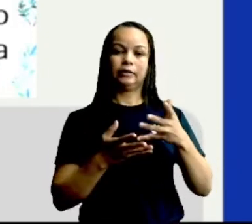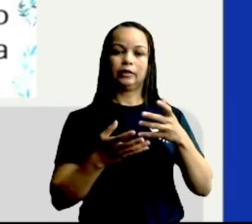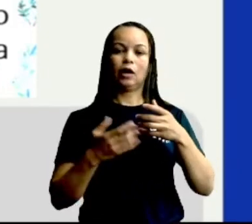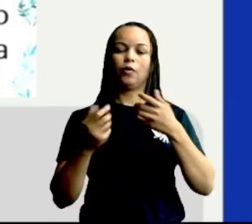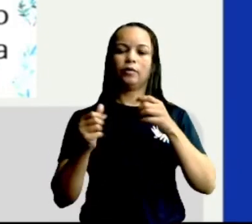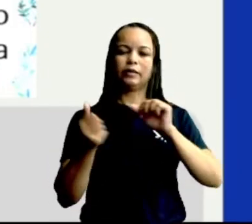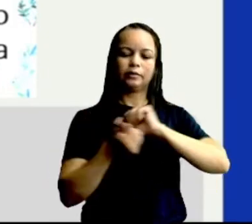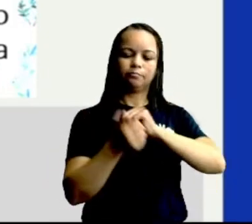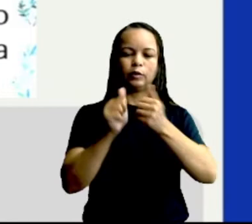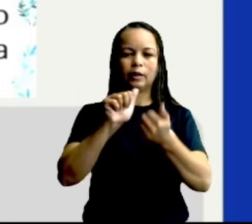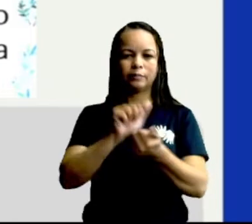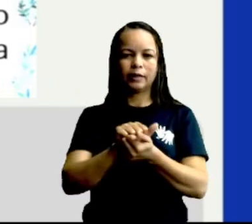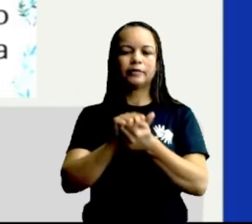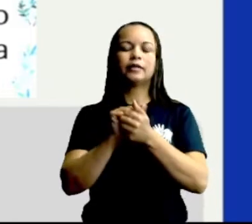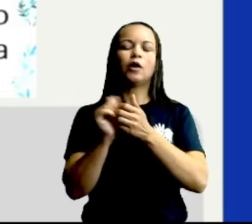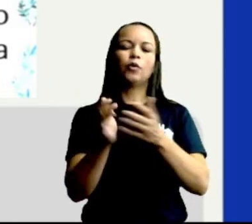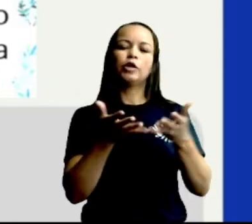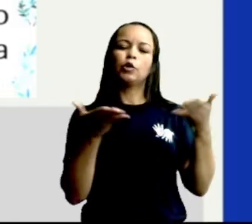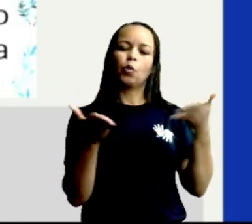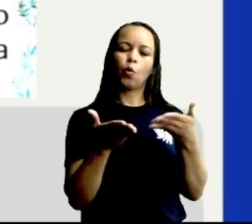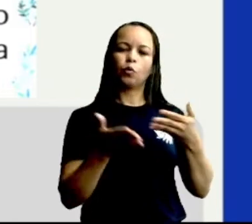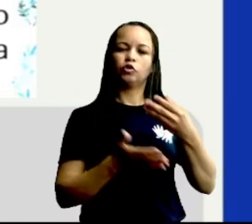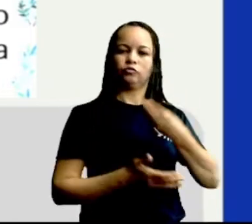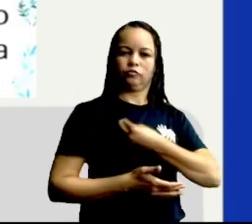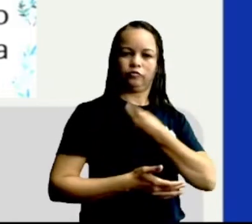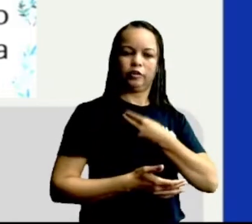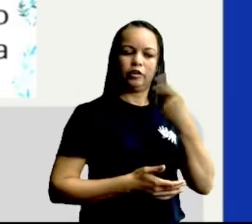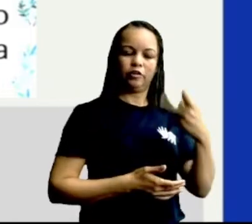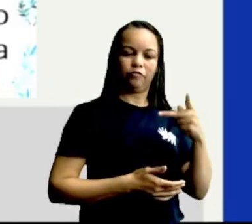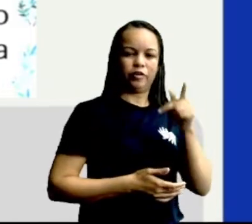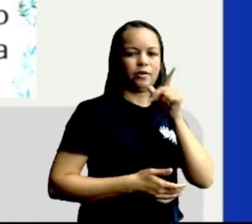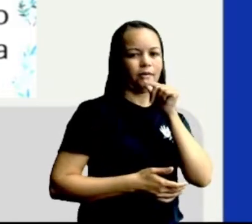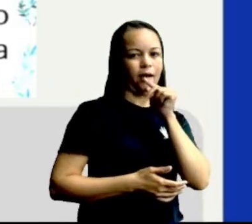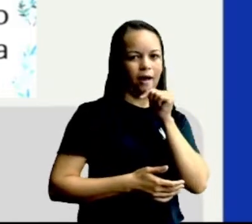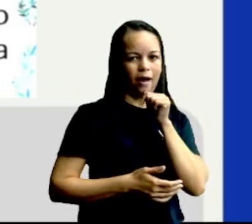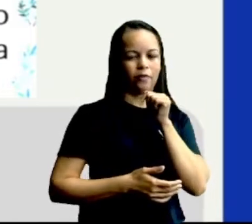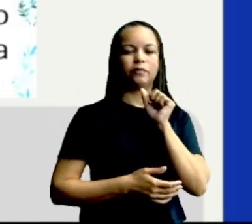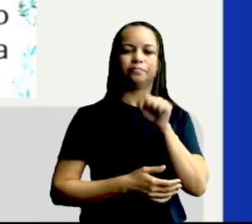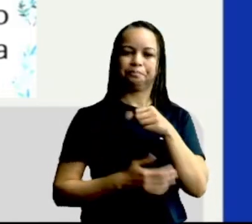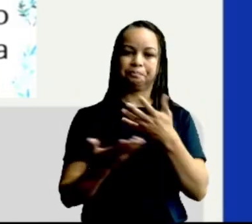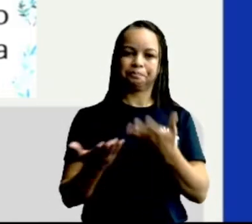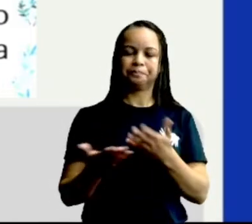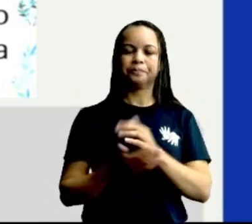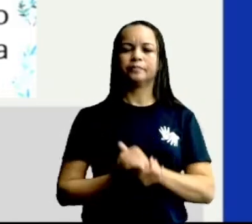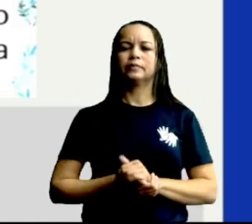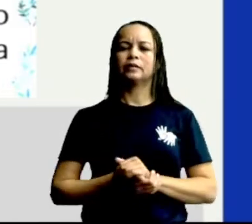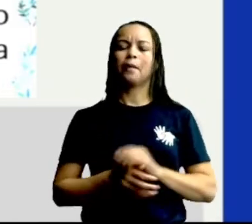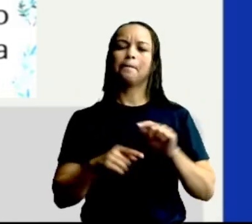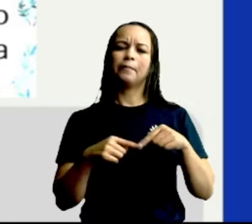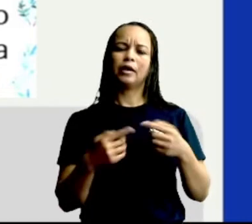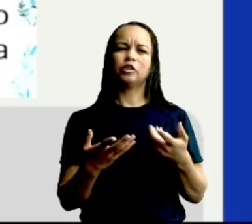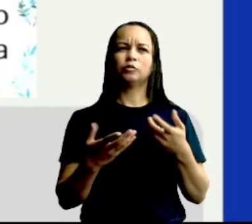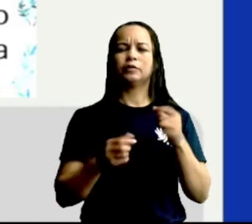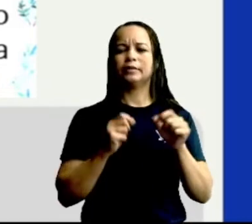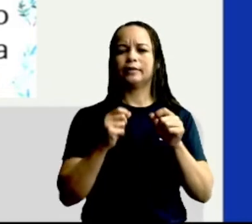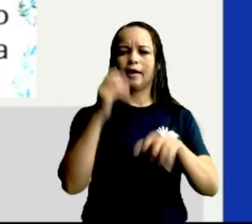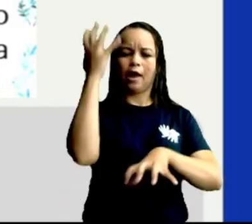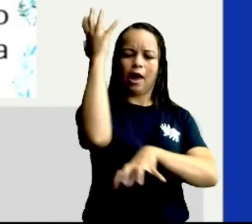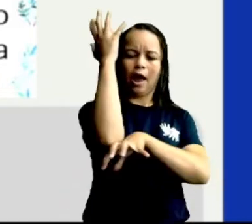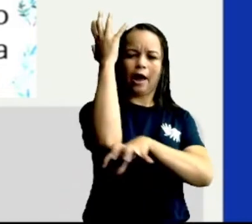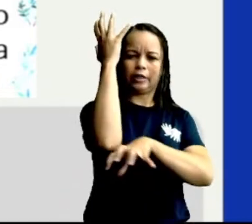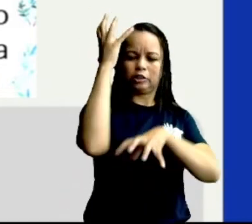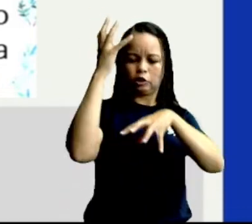por adaptações e hoje elas conseguem viver na água, isso mesmo. Mesmo sem ter as suas